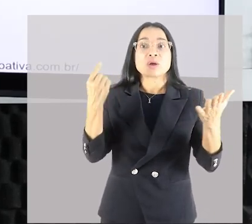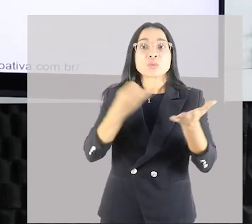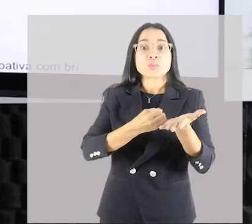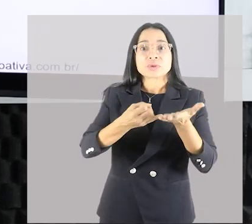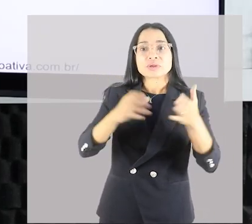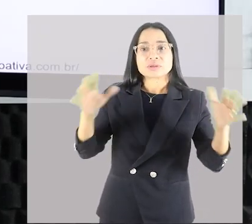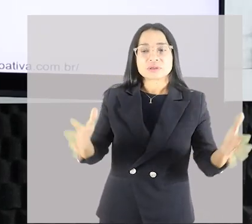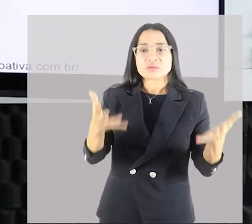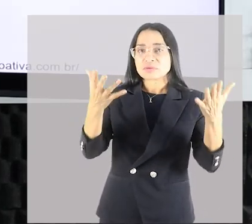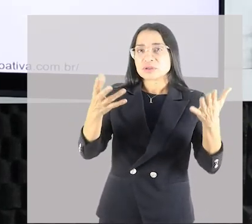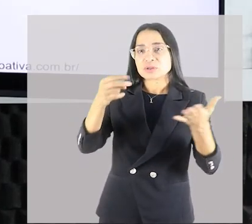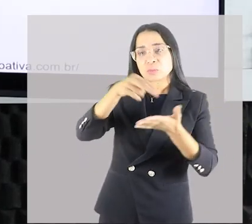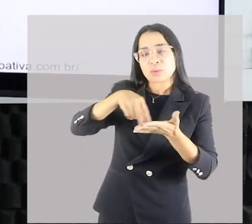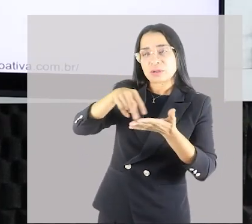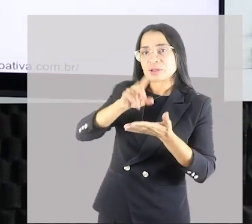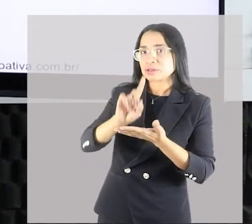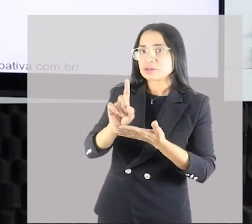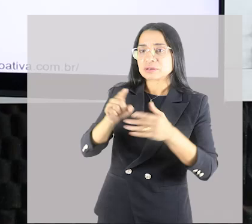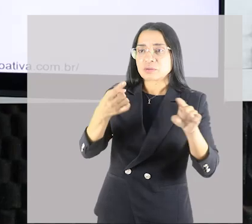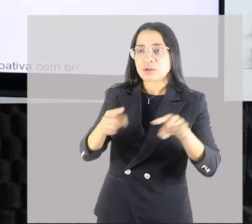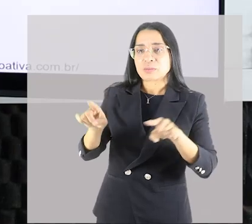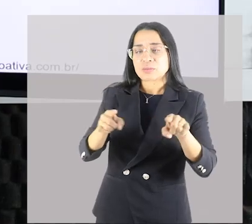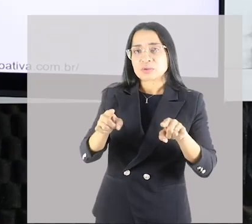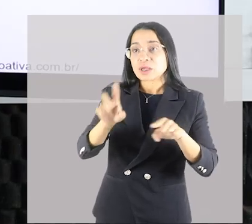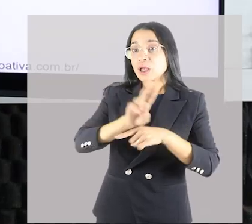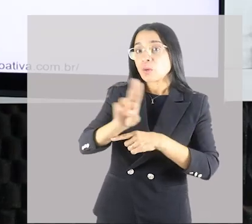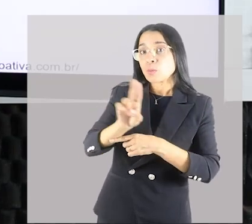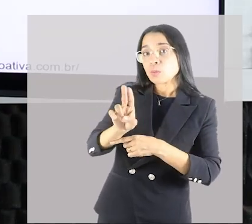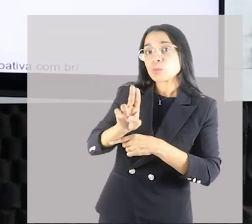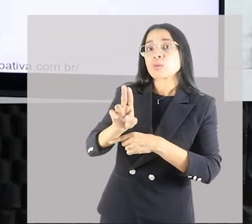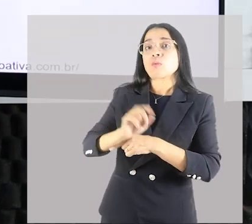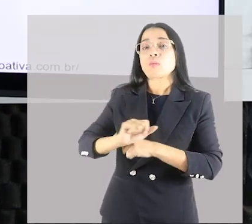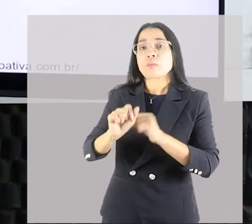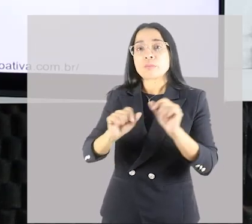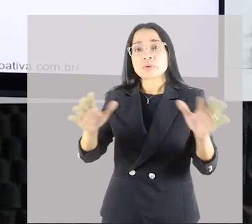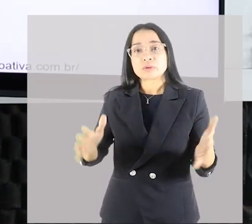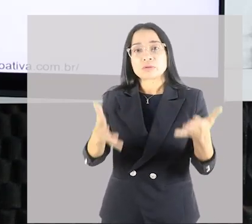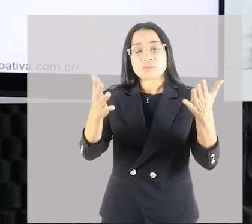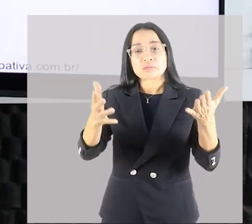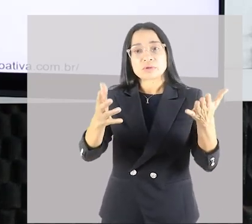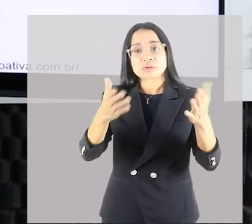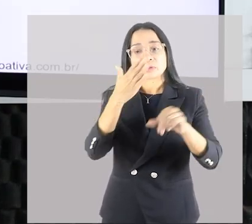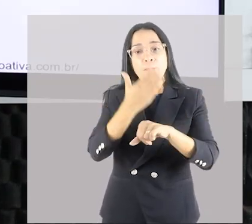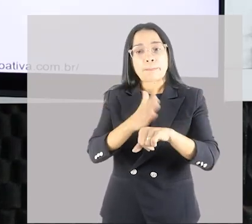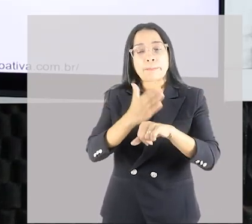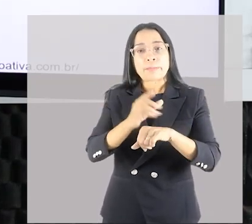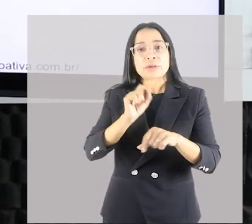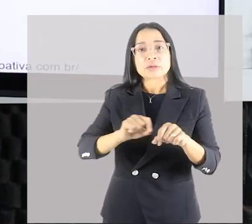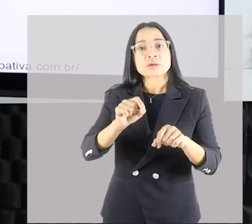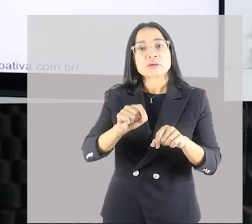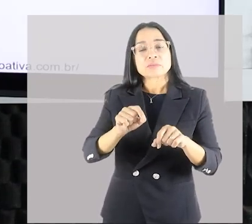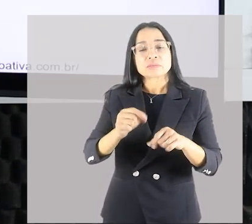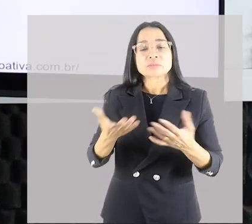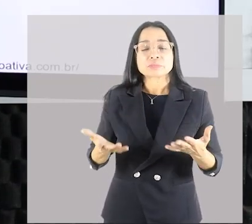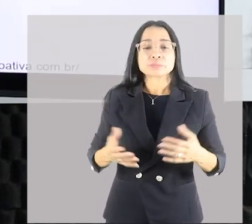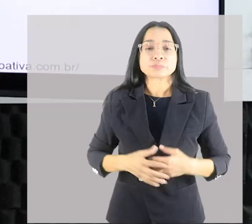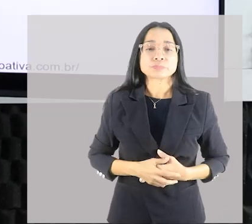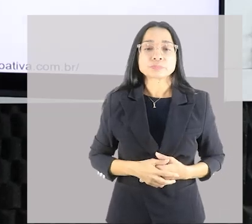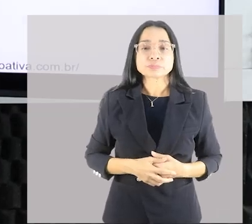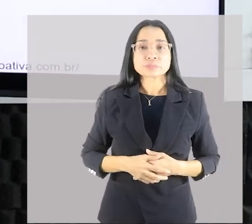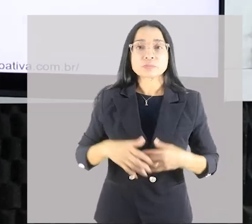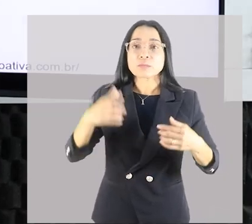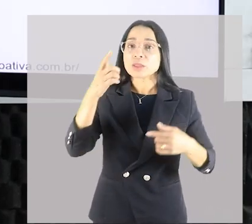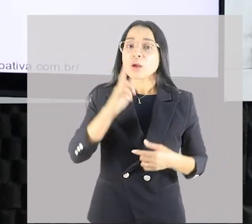e nem a música, era o nome da festa que estava sendo praticado naquele momento.